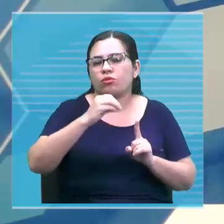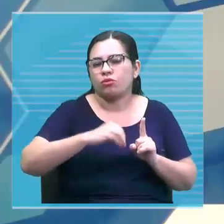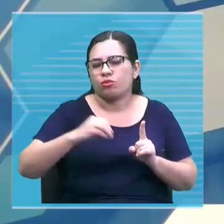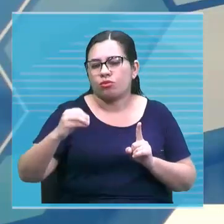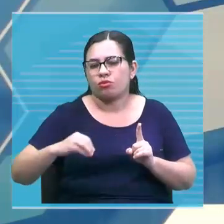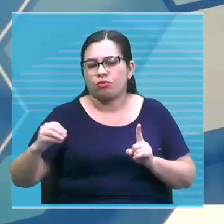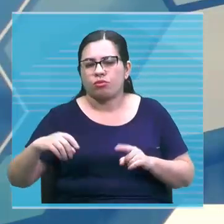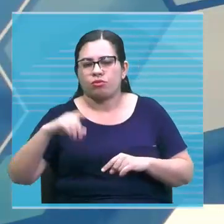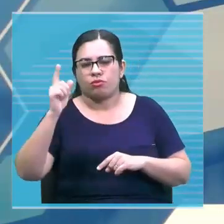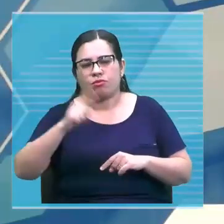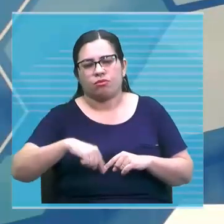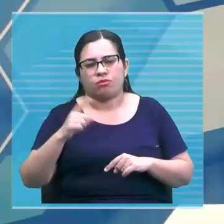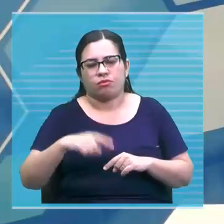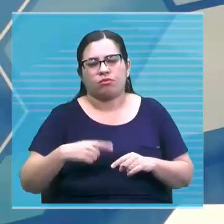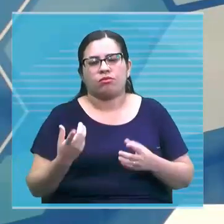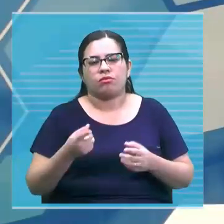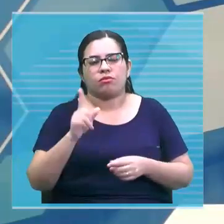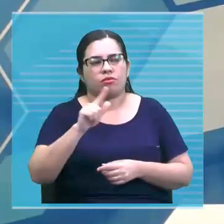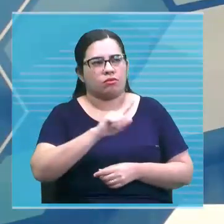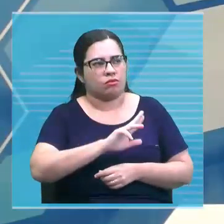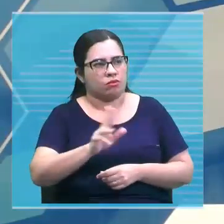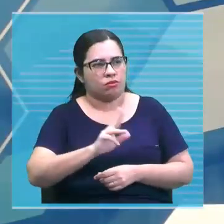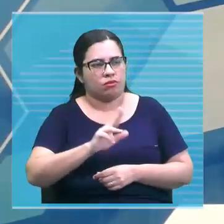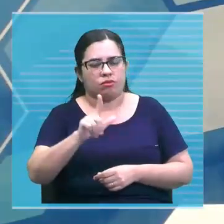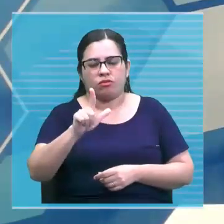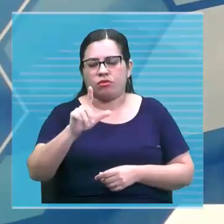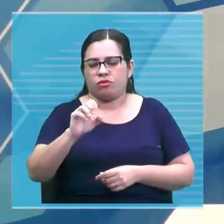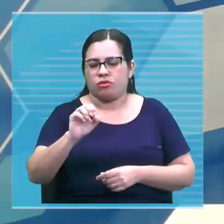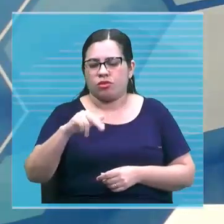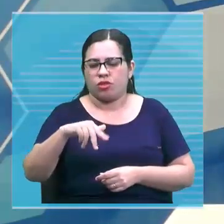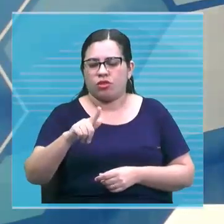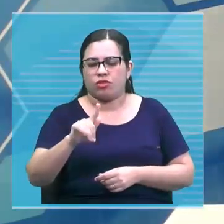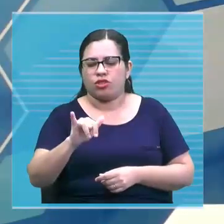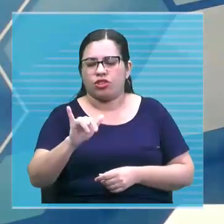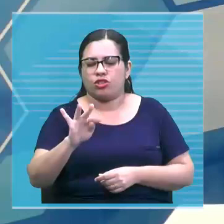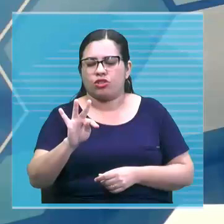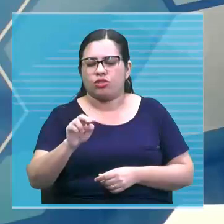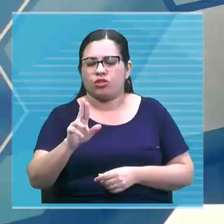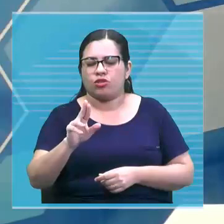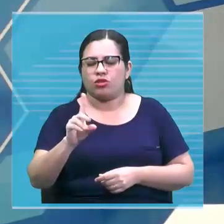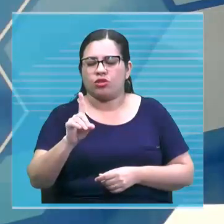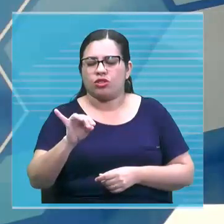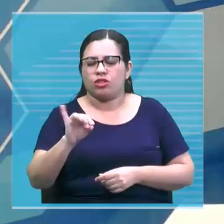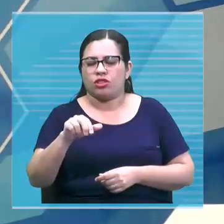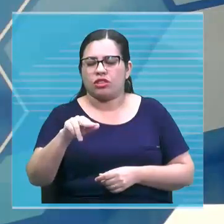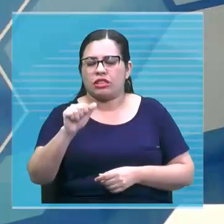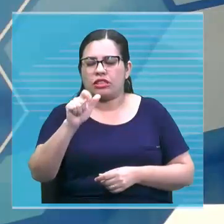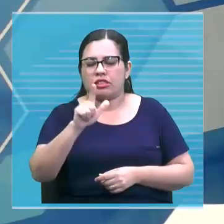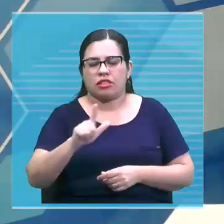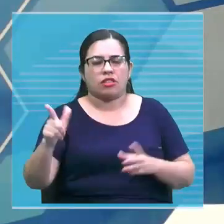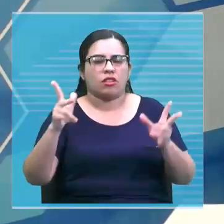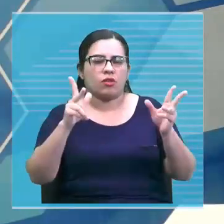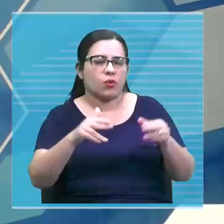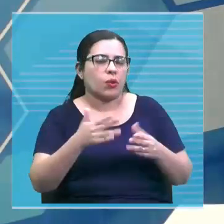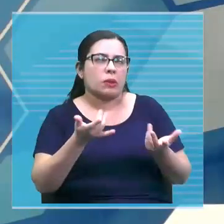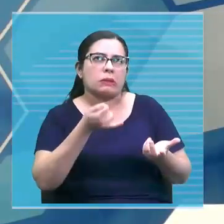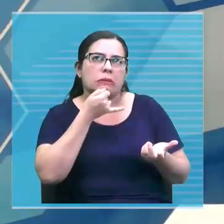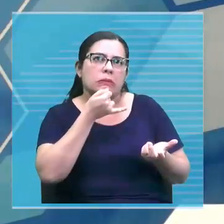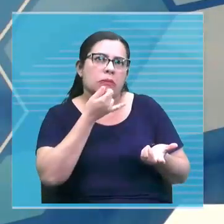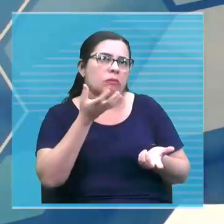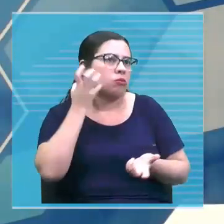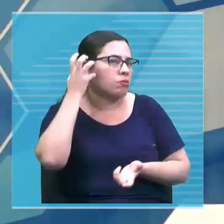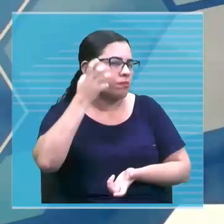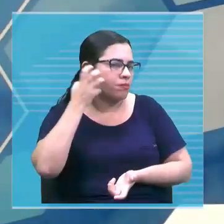chamada de longitudinal perfeito um exemplo disso é o som a gente